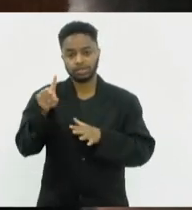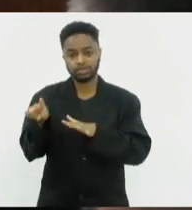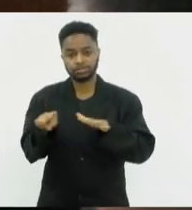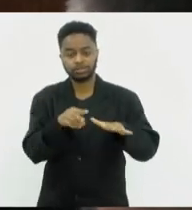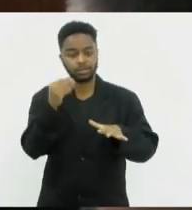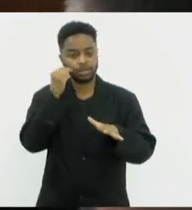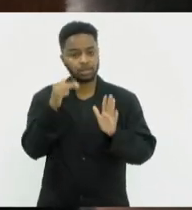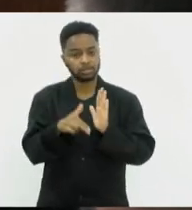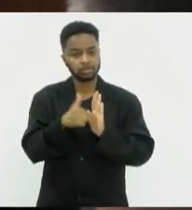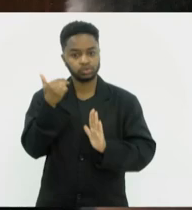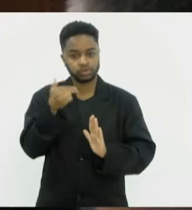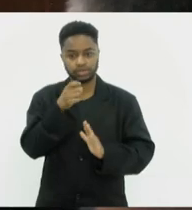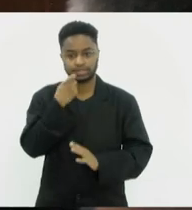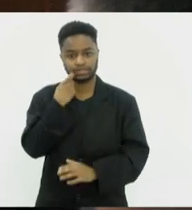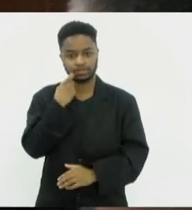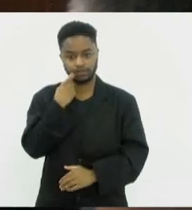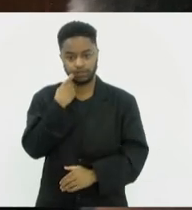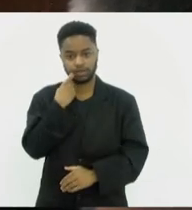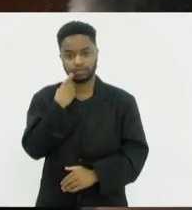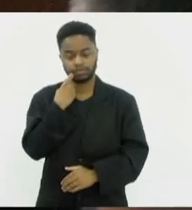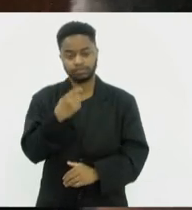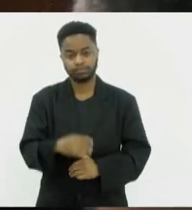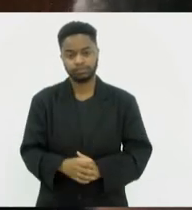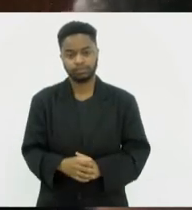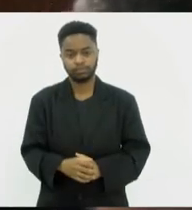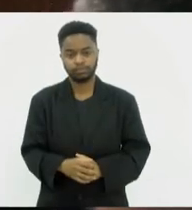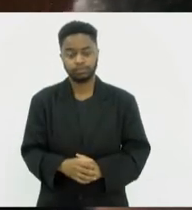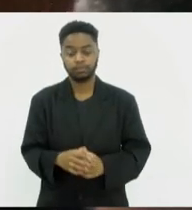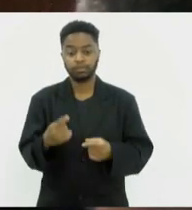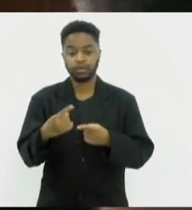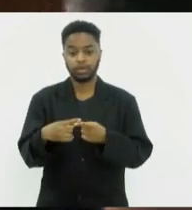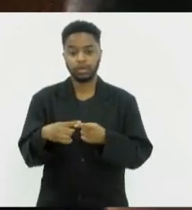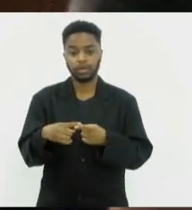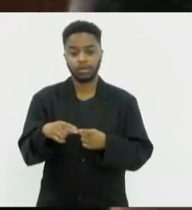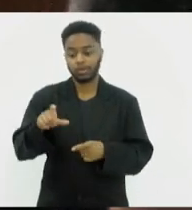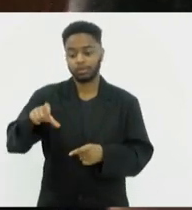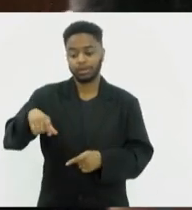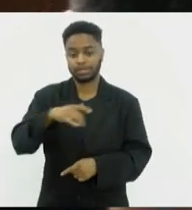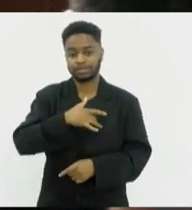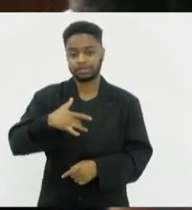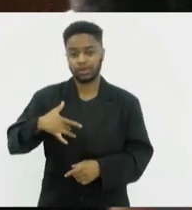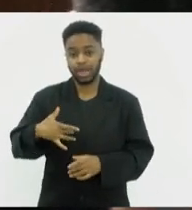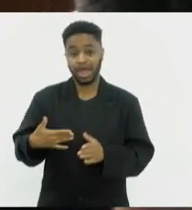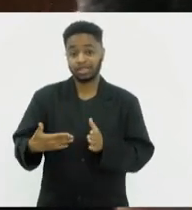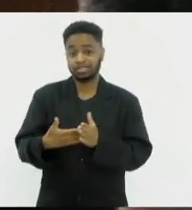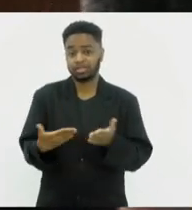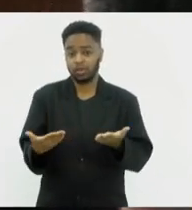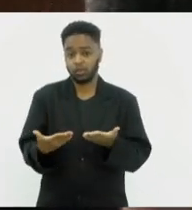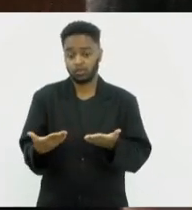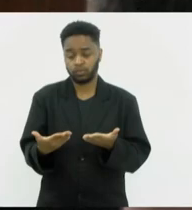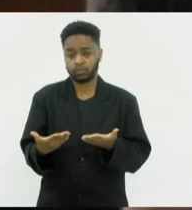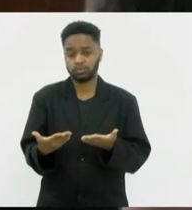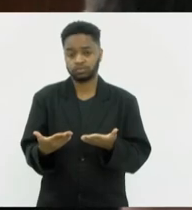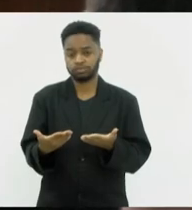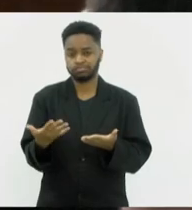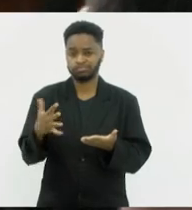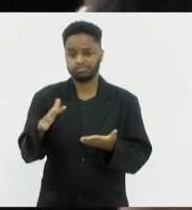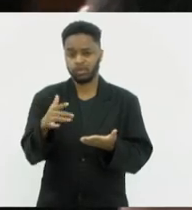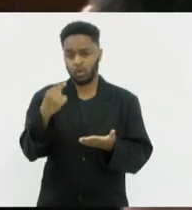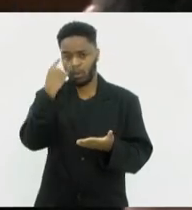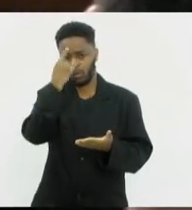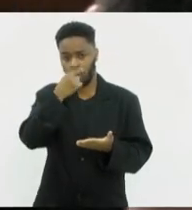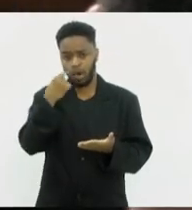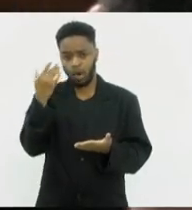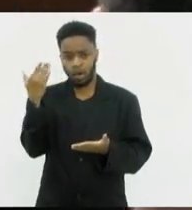operar o pai dele na sexta-feira, tendo em vista que o plano de saúde, até a data de hoje, até a, pelo menos uma hora